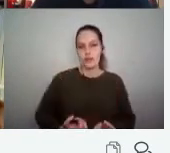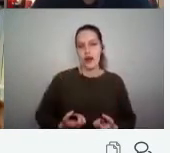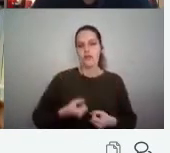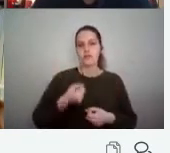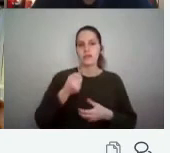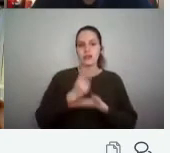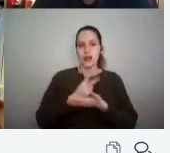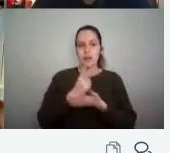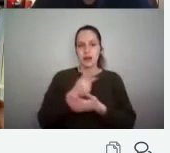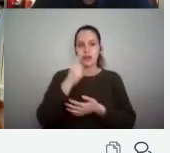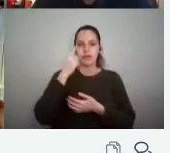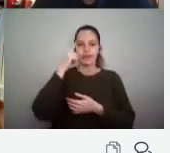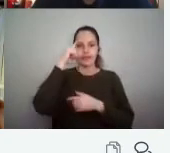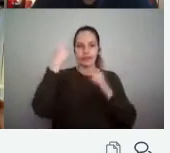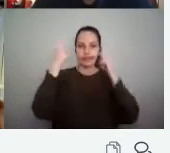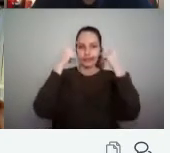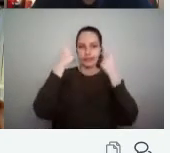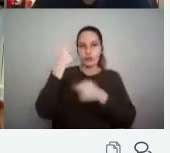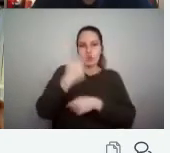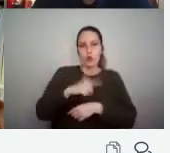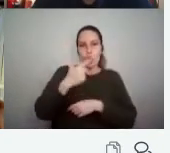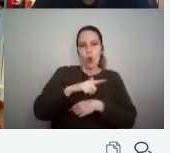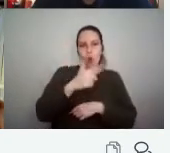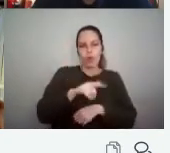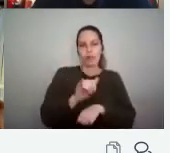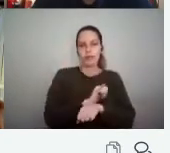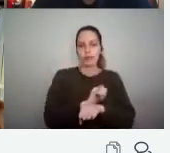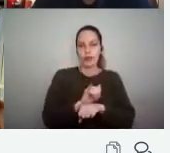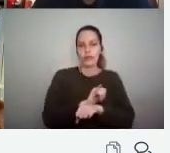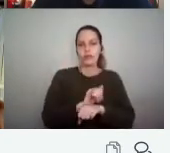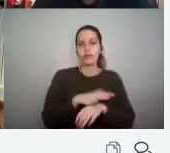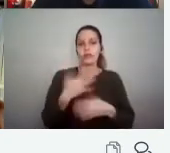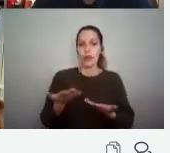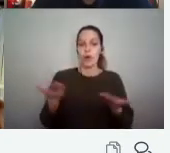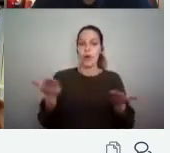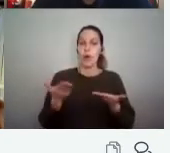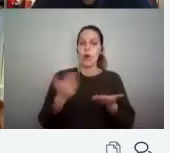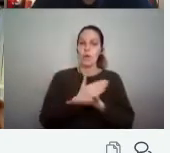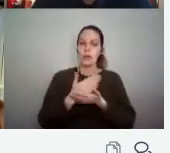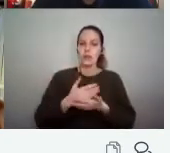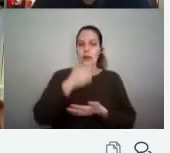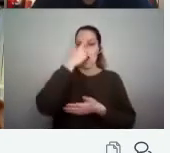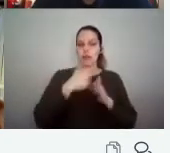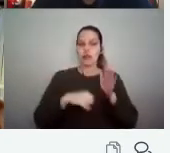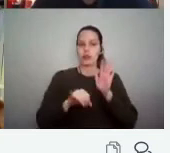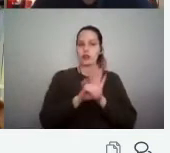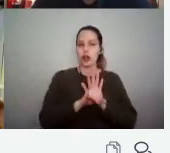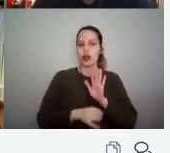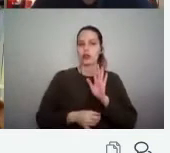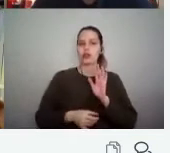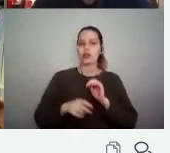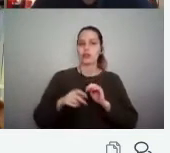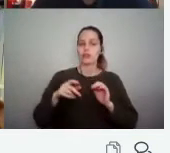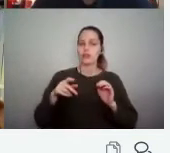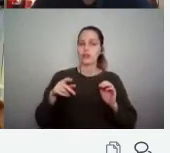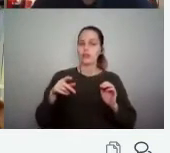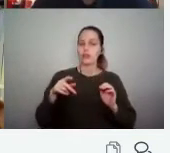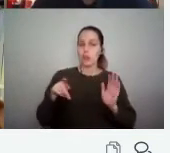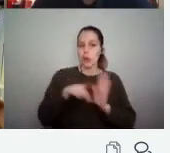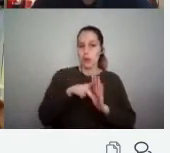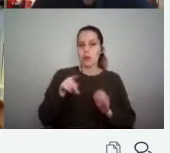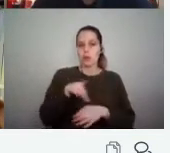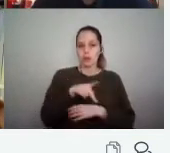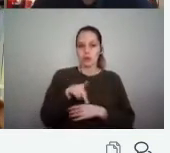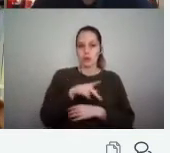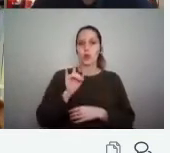esse espaço de formação docente permeia nesse momento a discussão da identidade docente. Essa, então, é a nossa última atividade de formação docente